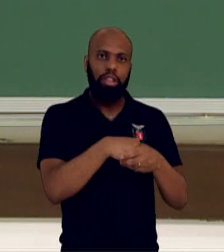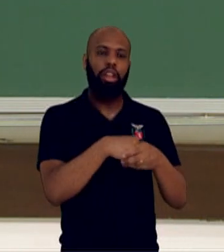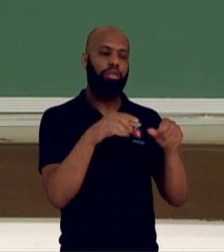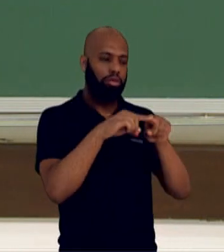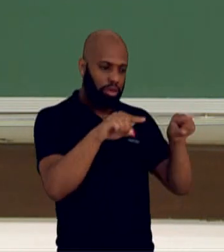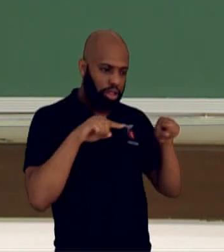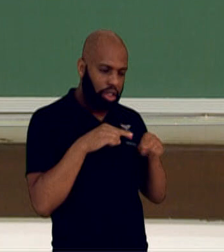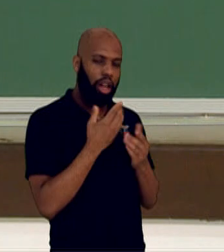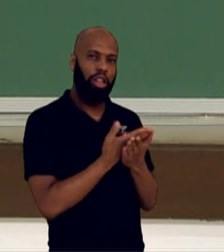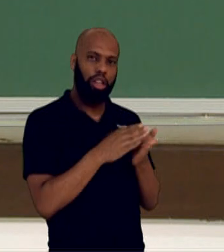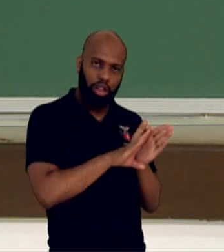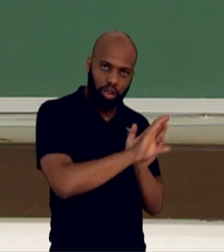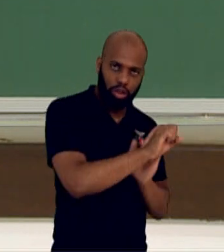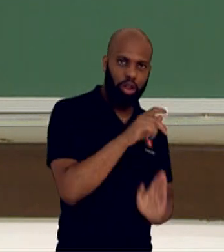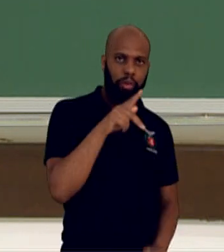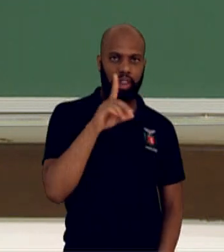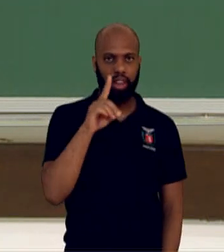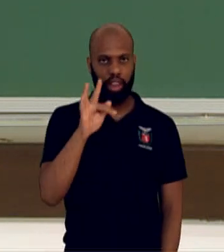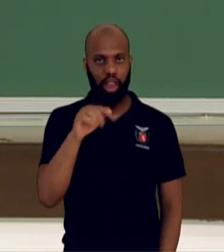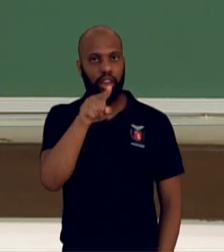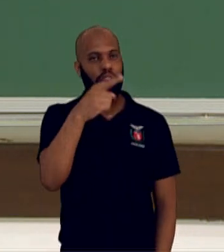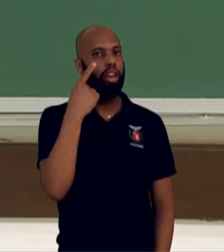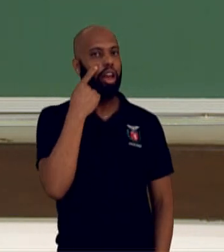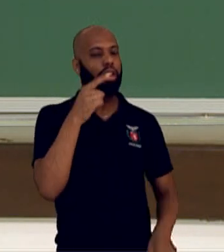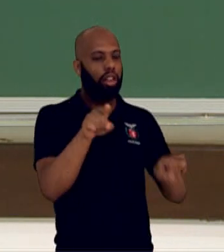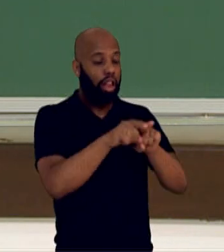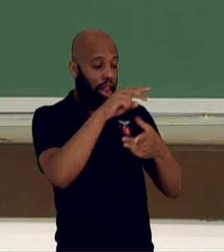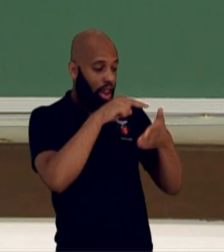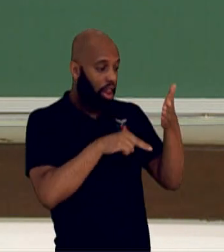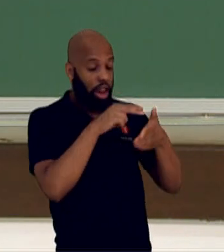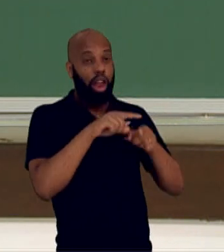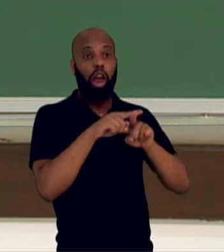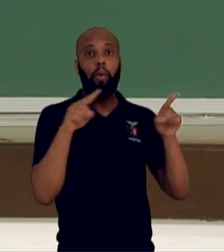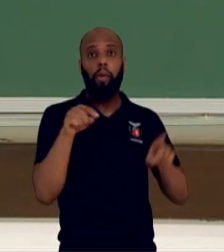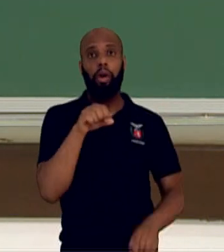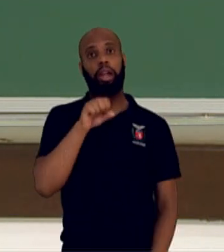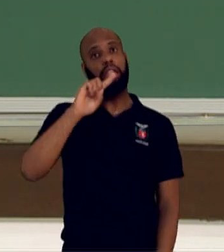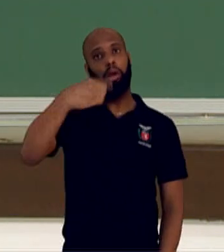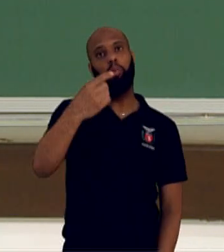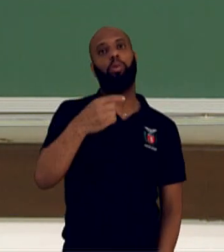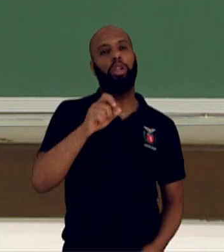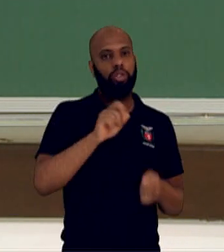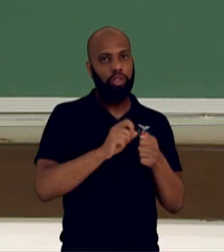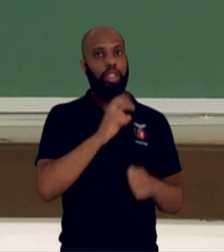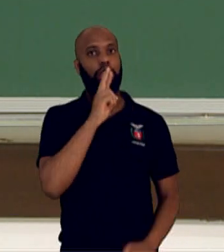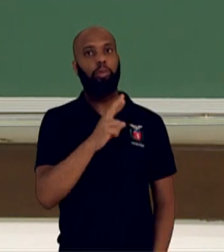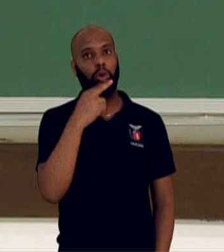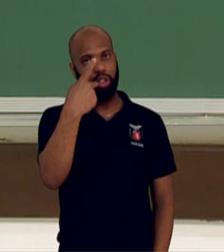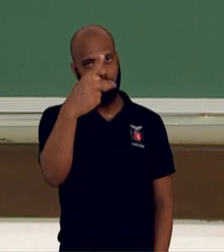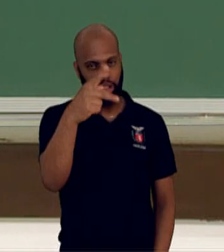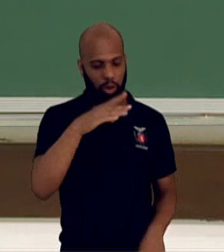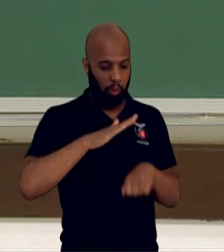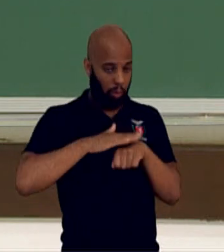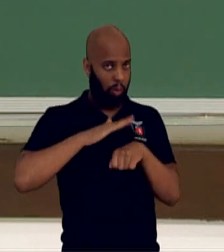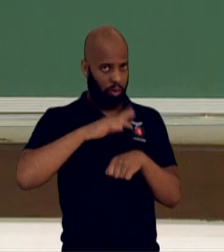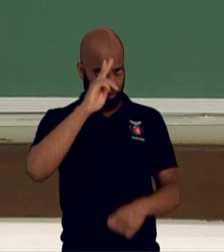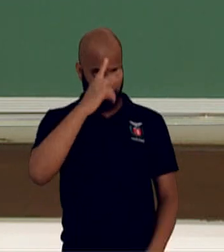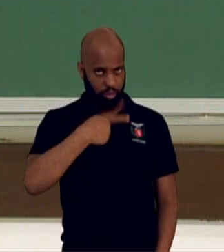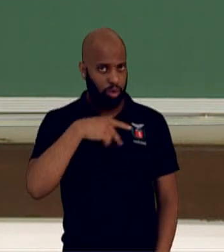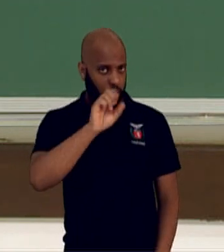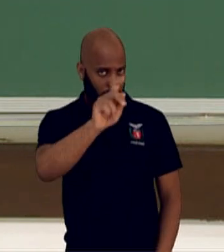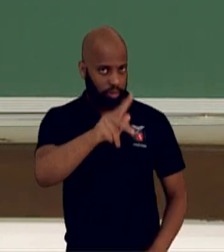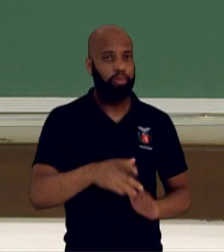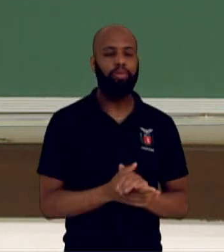nossa sala de aula do Classroom, para vocês darem uma lida, né? Mas, claro, depois que vocês responderem, certo? Ah,